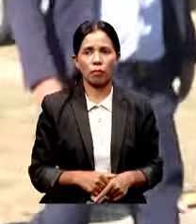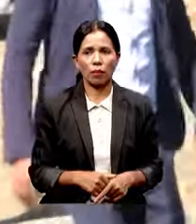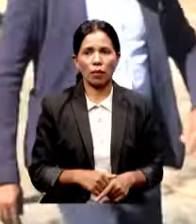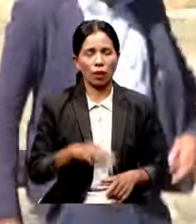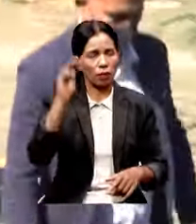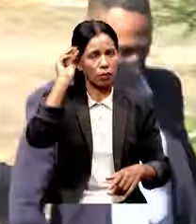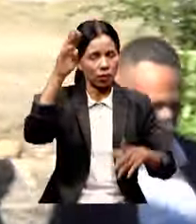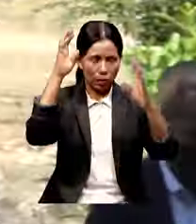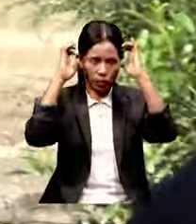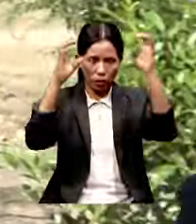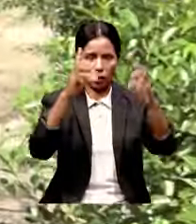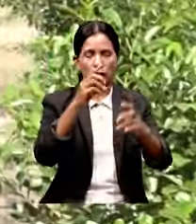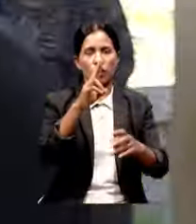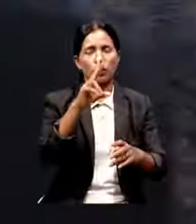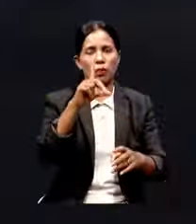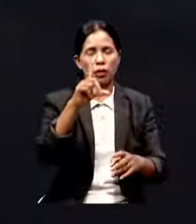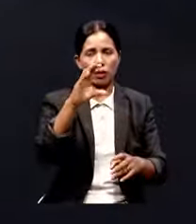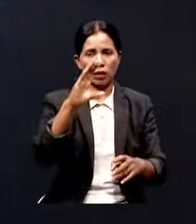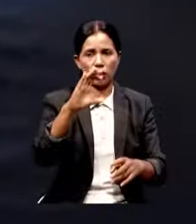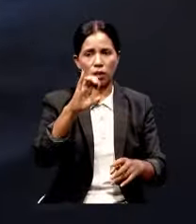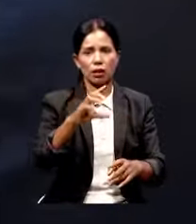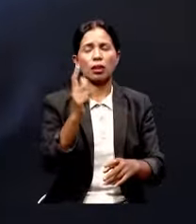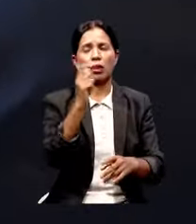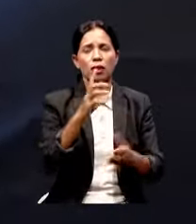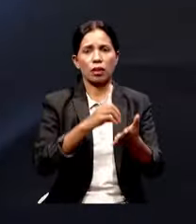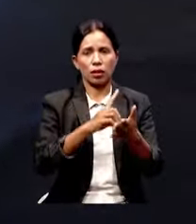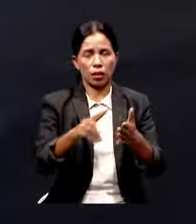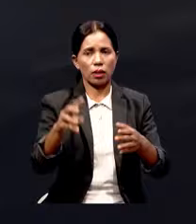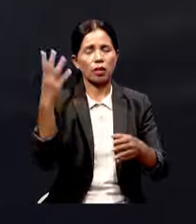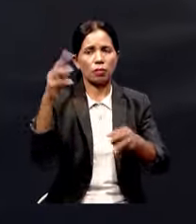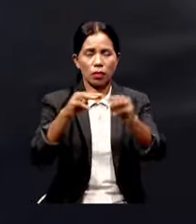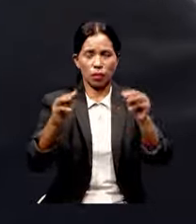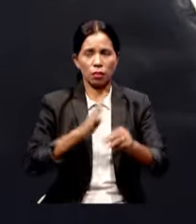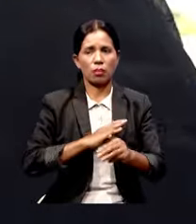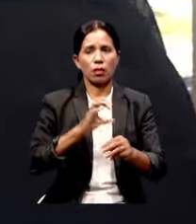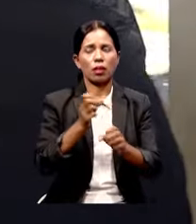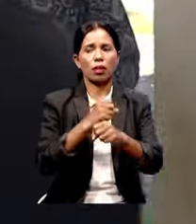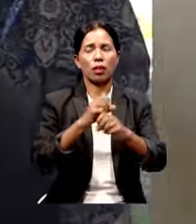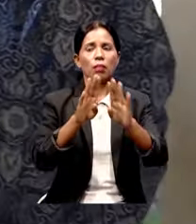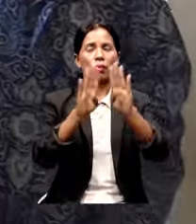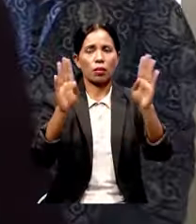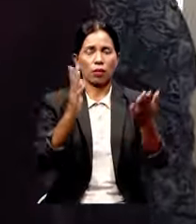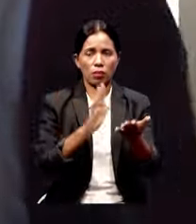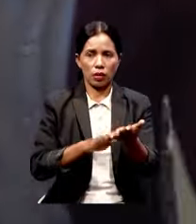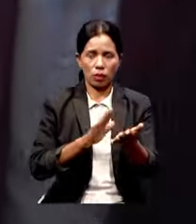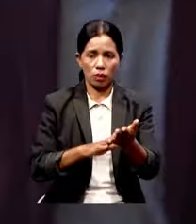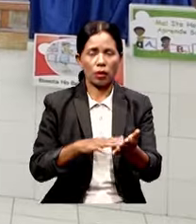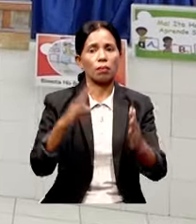Ministra da Educação, Dulce de Jesus Soares, terça-né, em Fordepe, município Bocau, a abertura do programa Escola